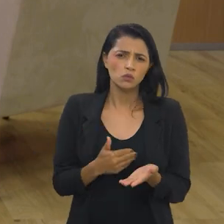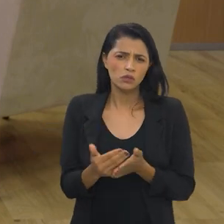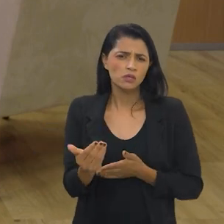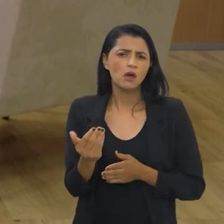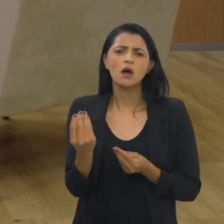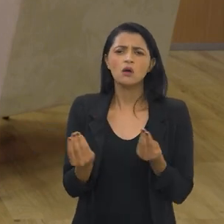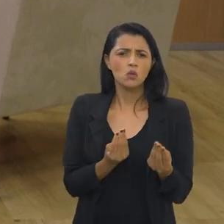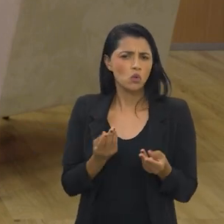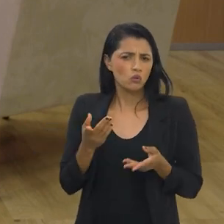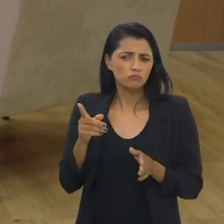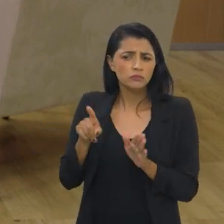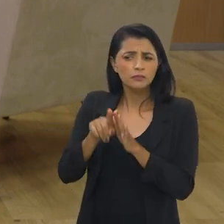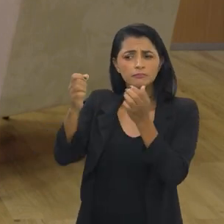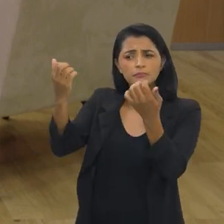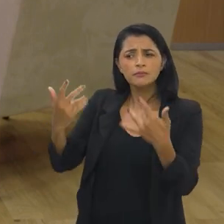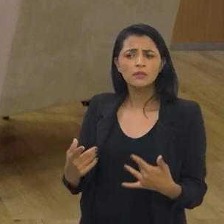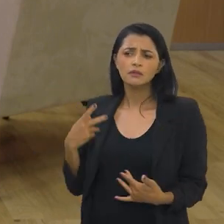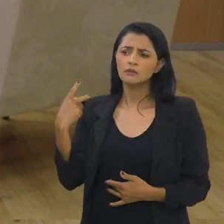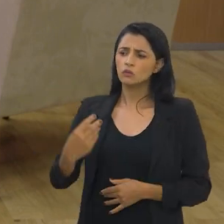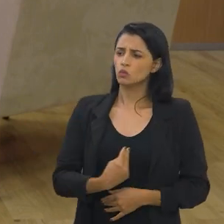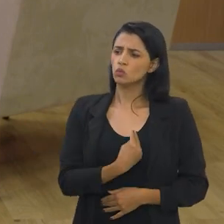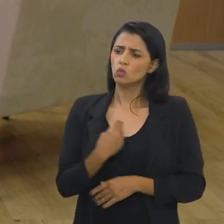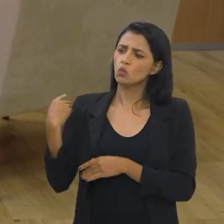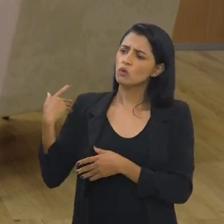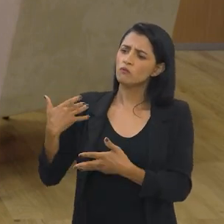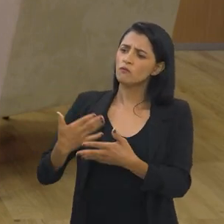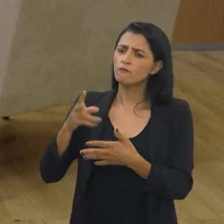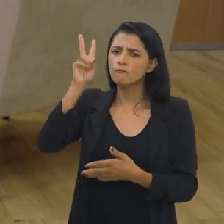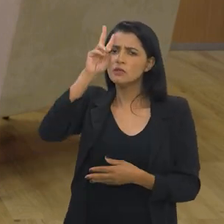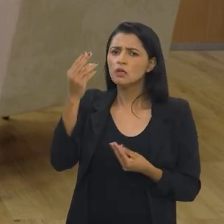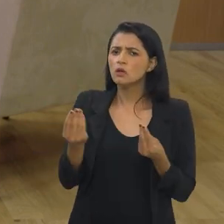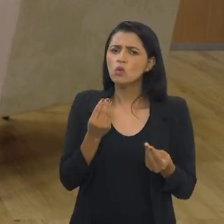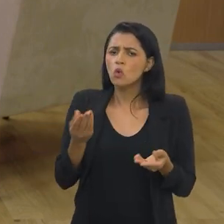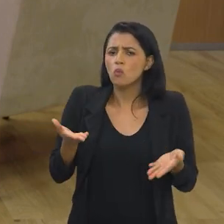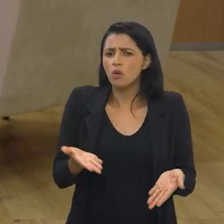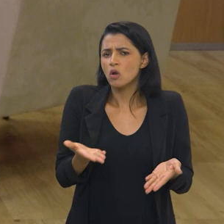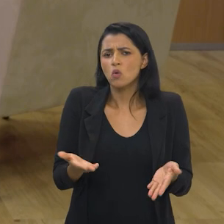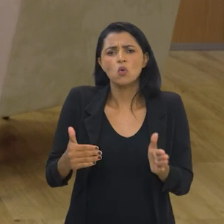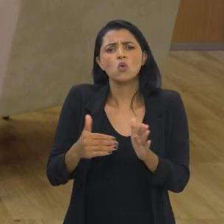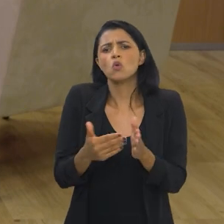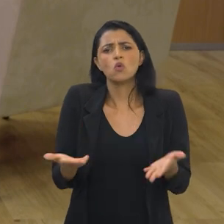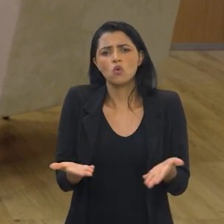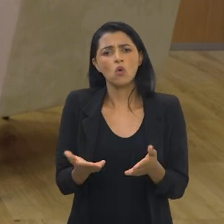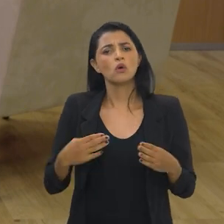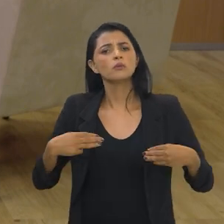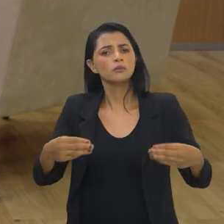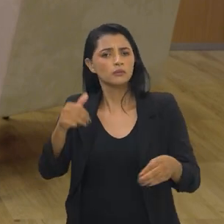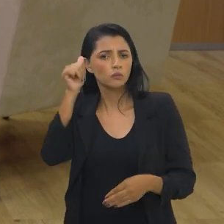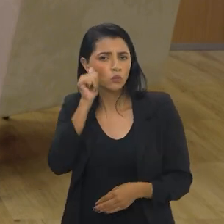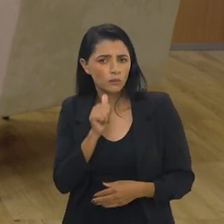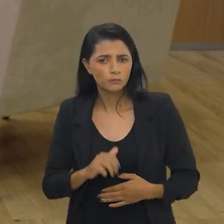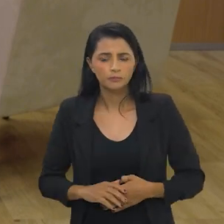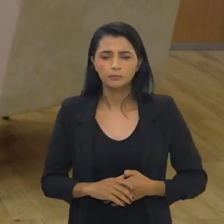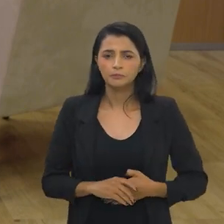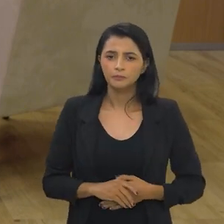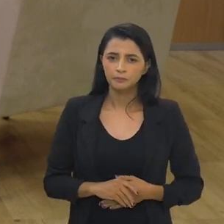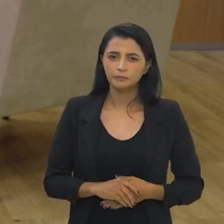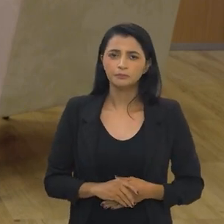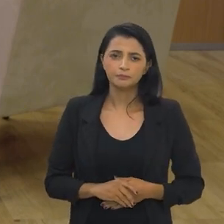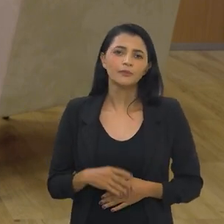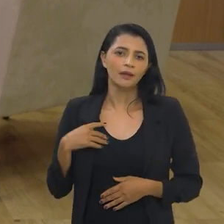queria começar o nosso programa com a senhora Contando um pouco a história de vida da senhora como que a senhora chegou até aqui ao Ministério das